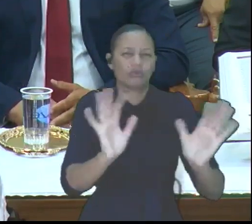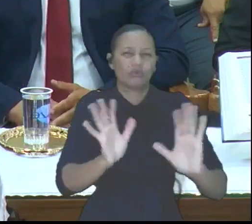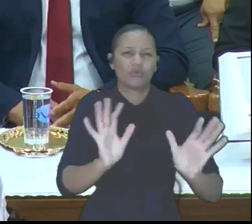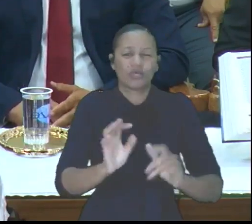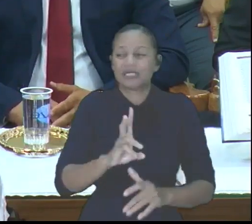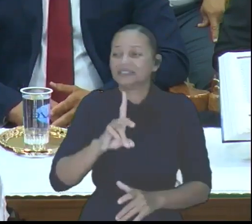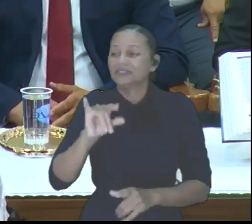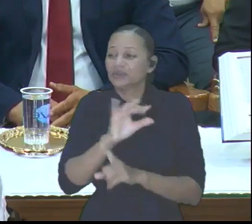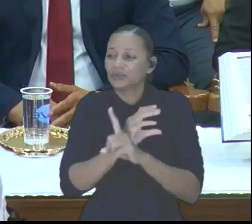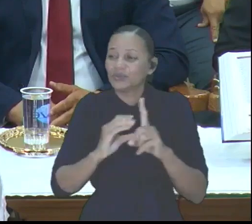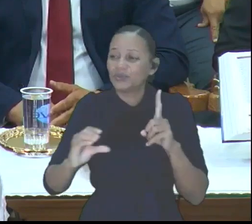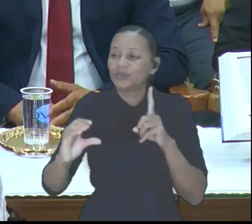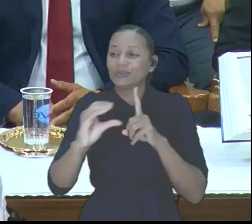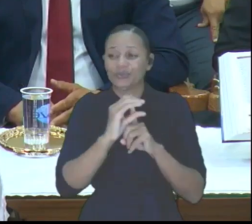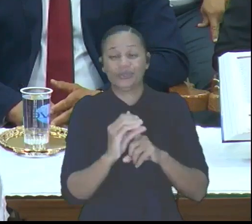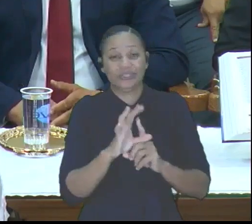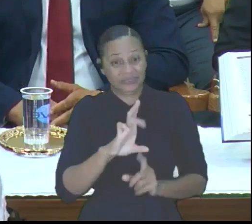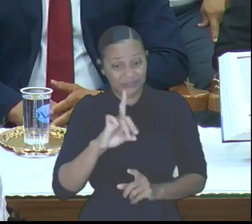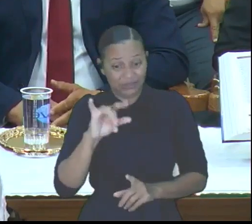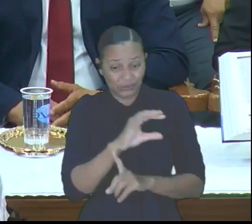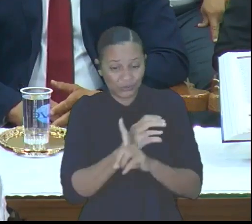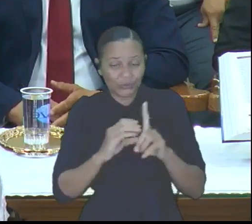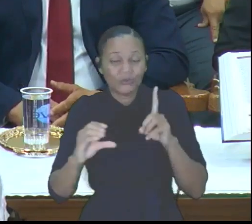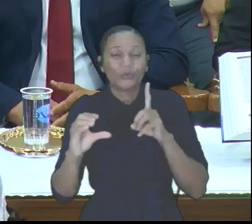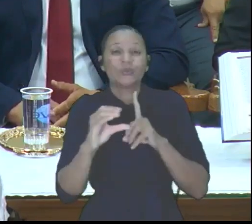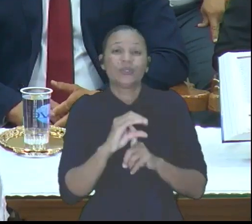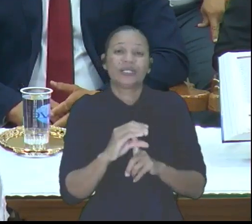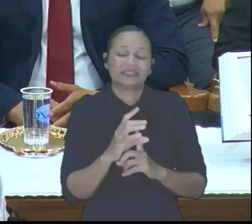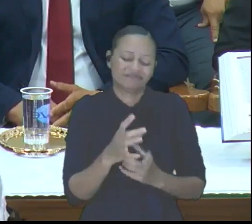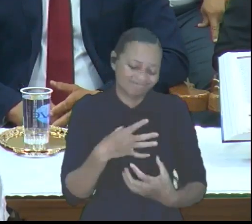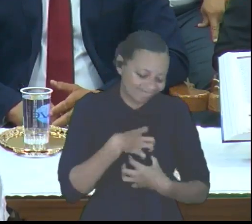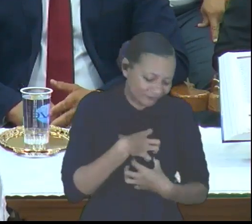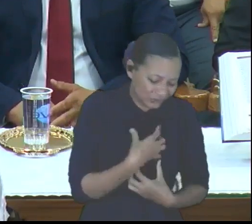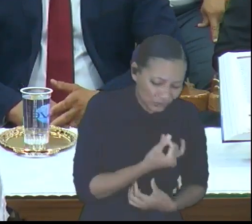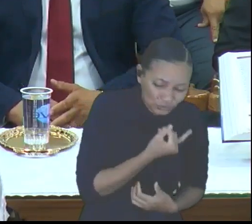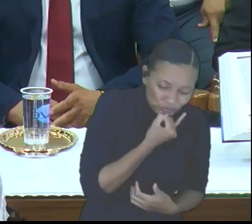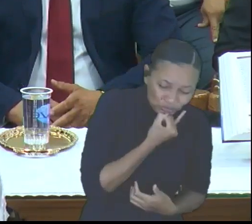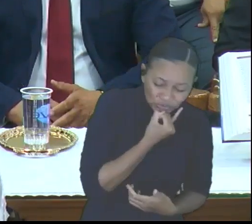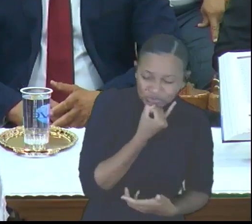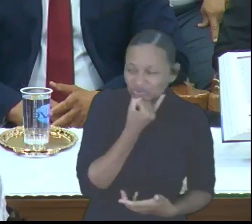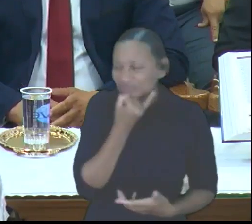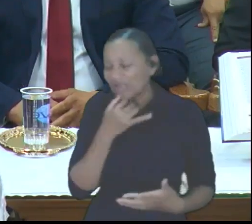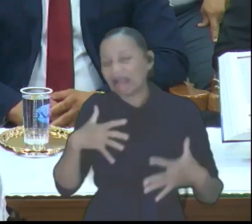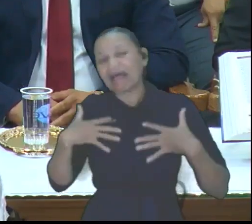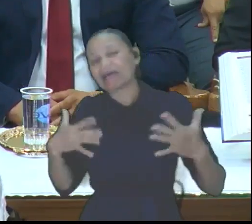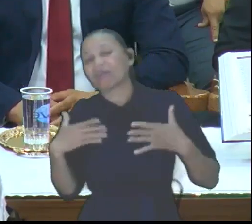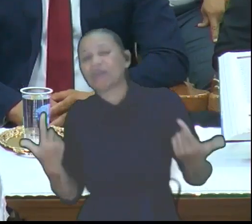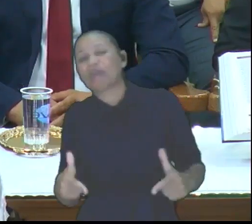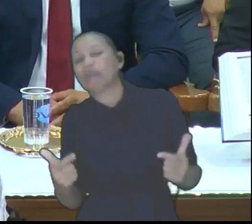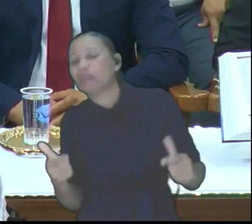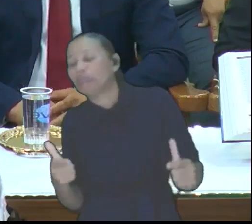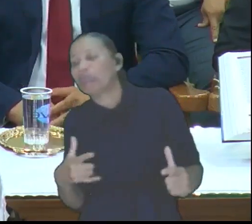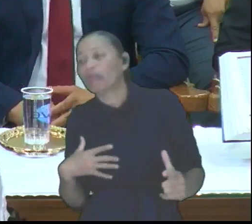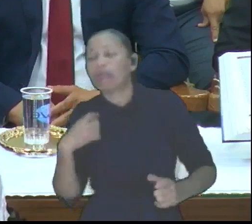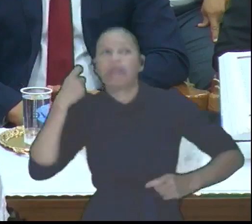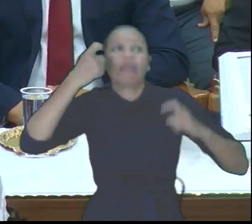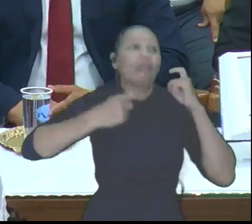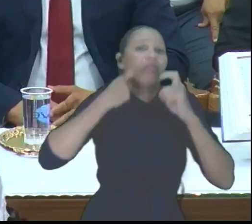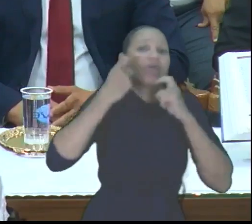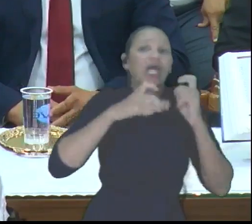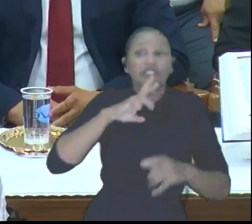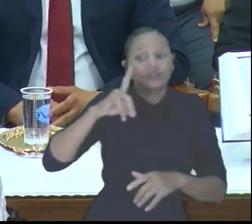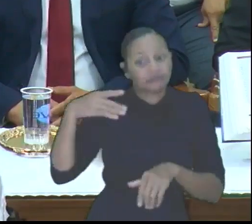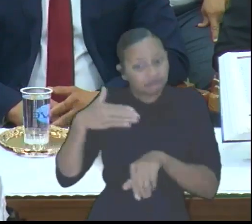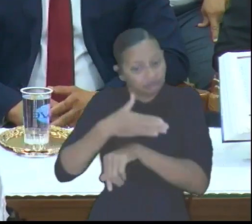dia de culto. E dia de culto, ou triste, ou desanimado, ou preocupado, é dia de estar